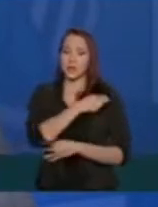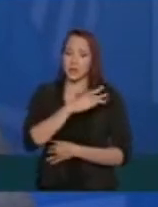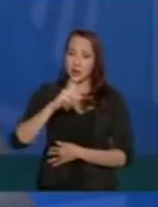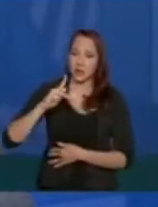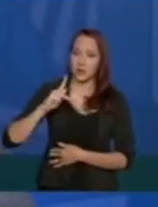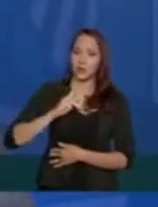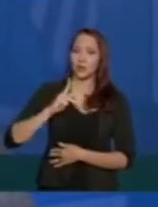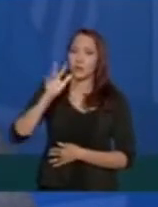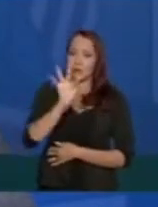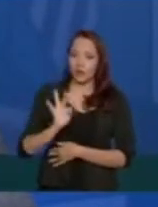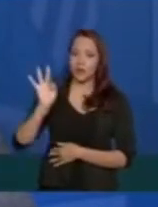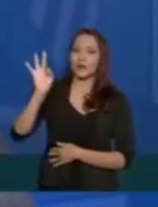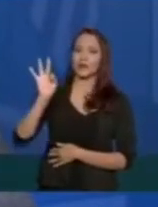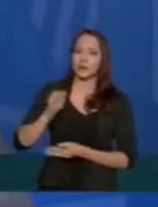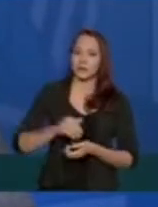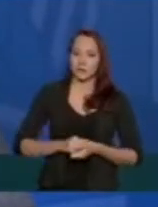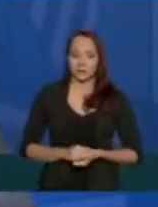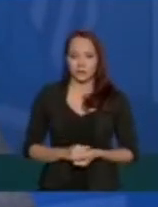Público Federal.